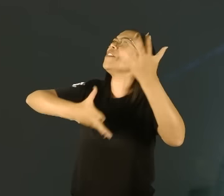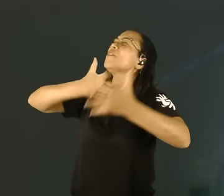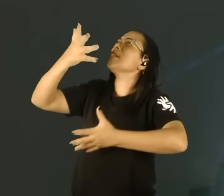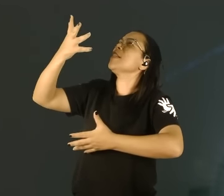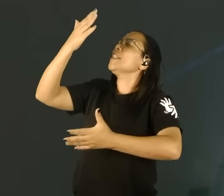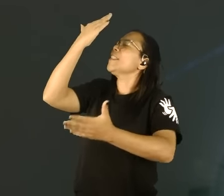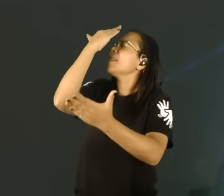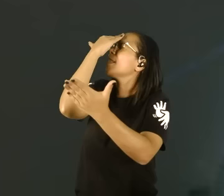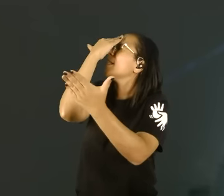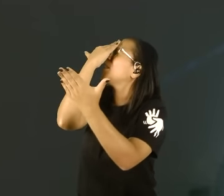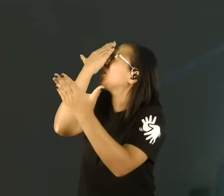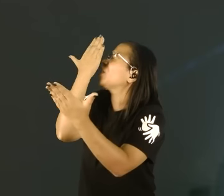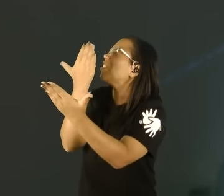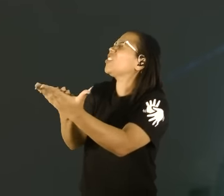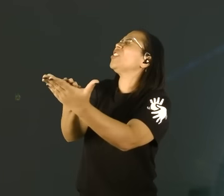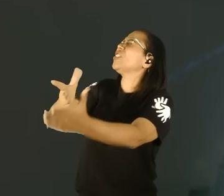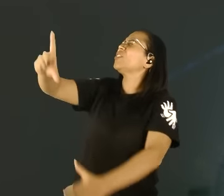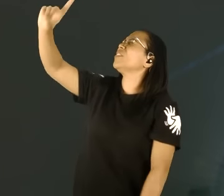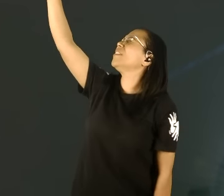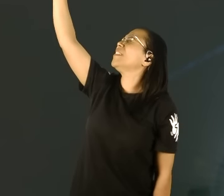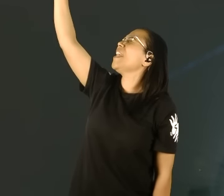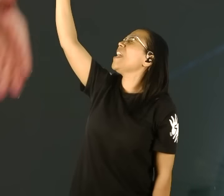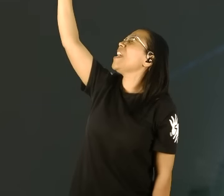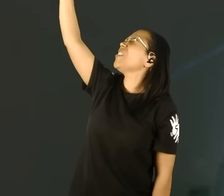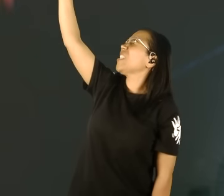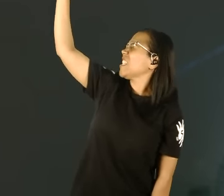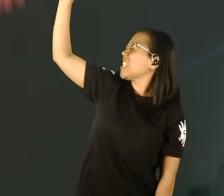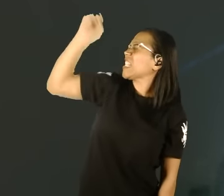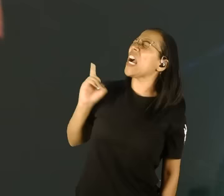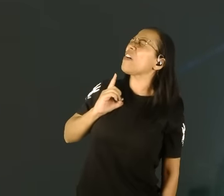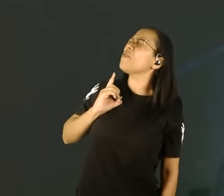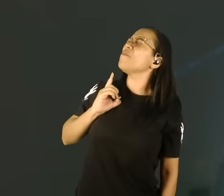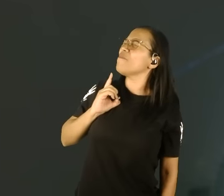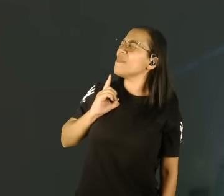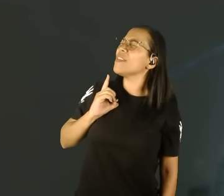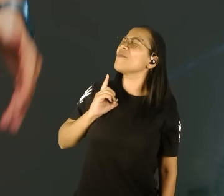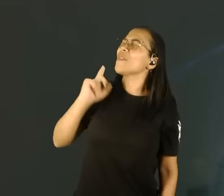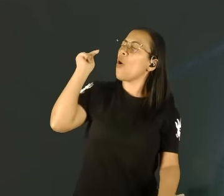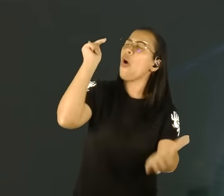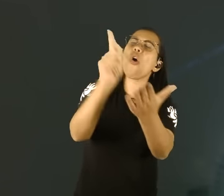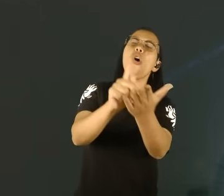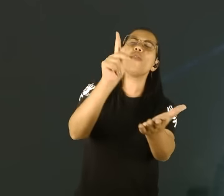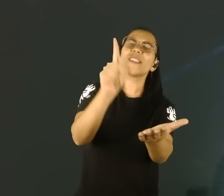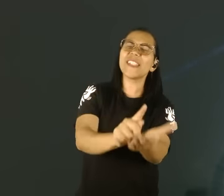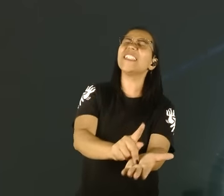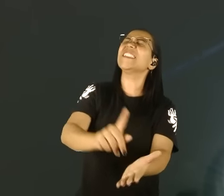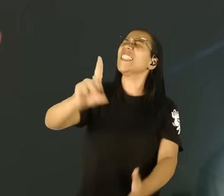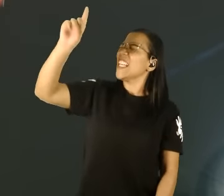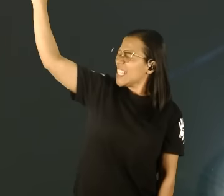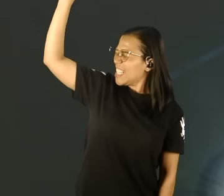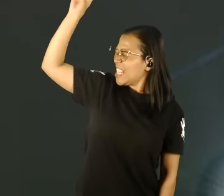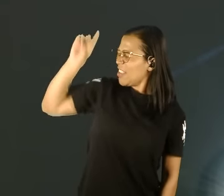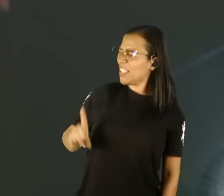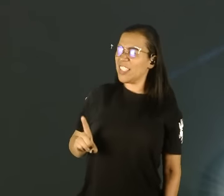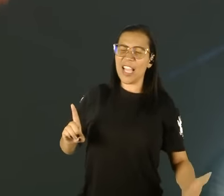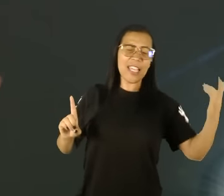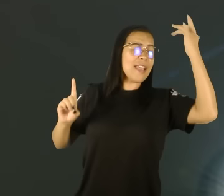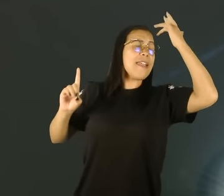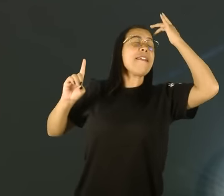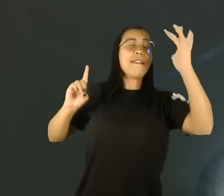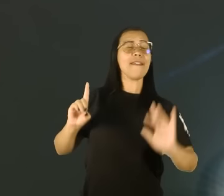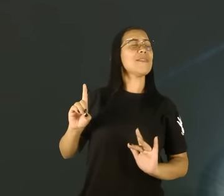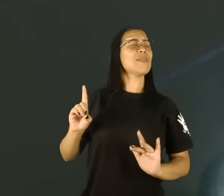Acorde do sono e diga algo tremendo: sem dúvida, Deus está nesse lugar. Eu não sabia porque tinha a voz